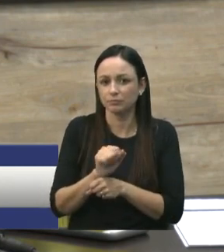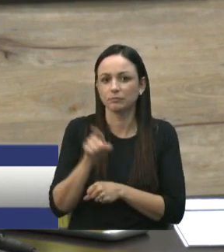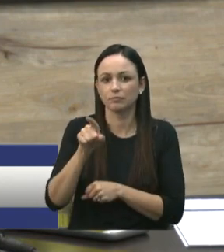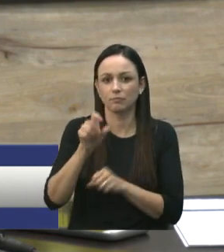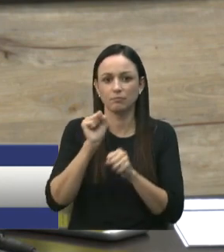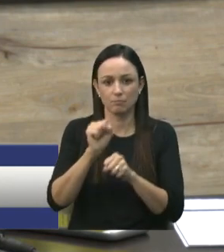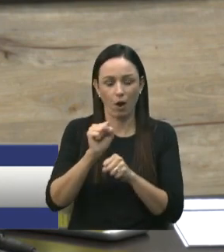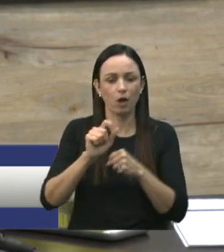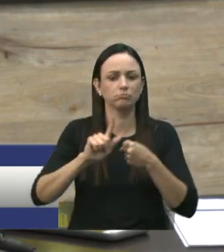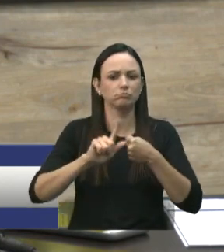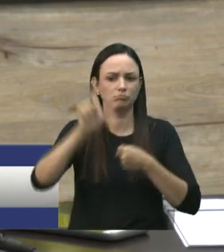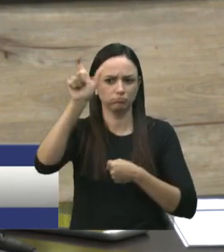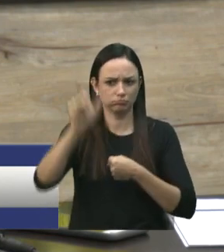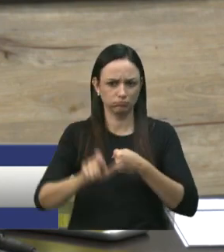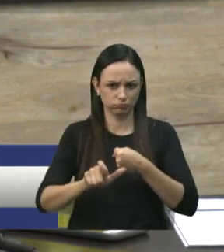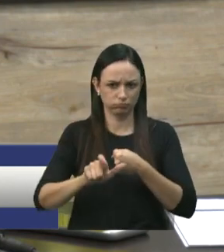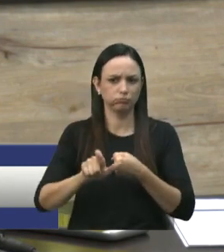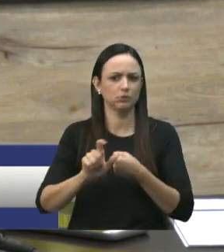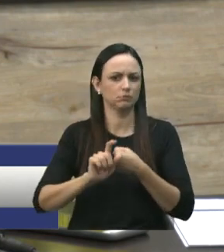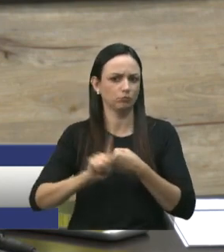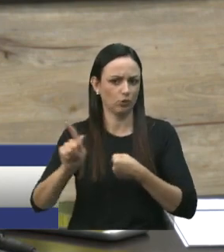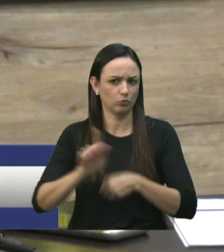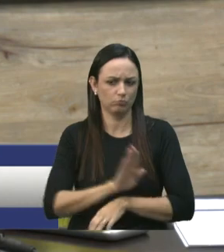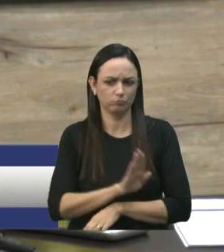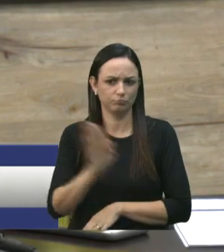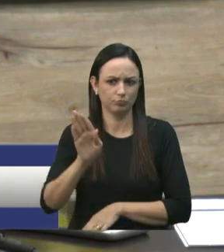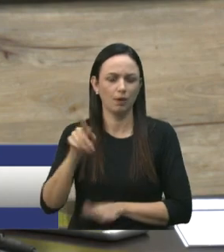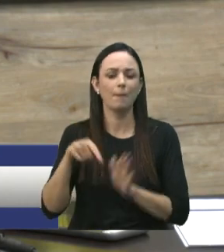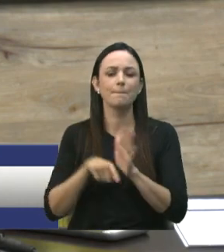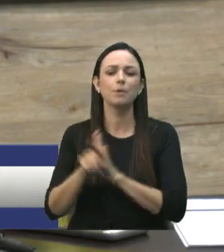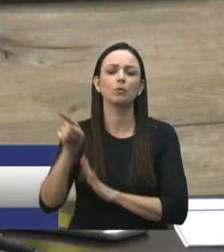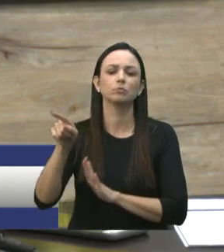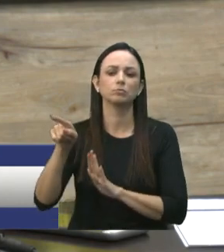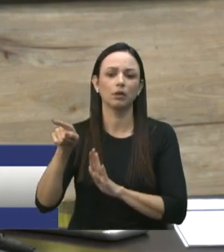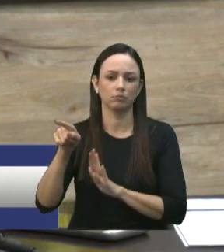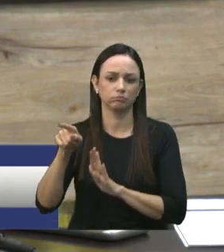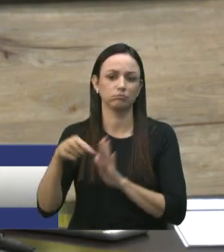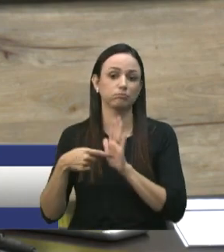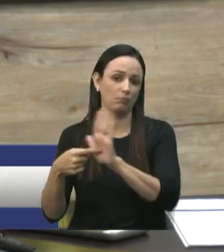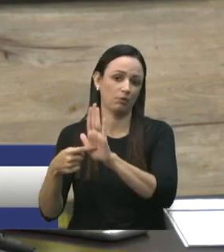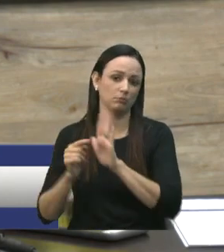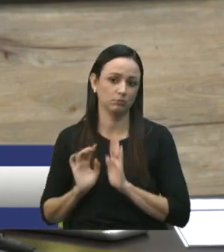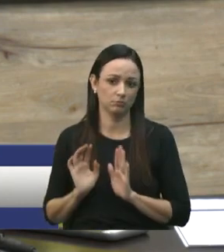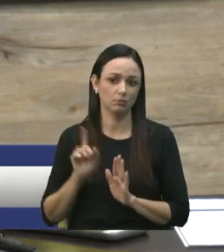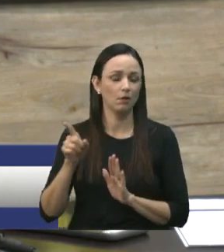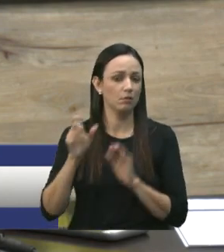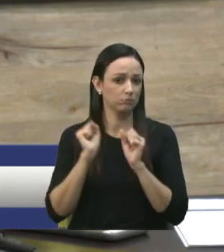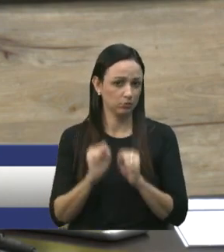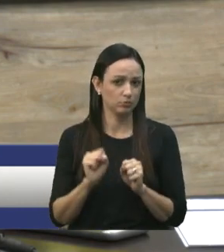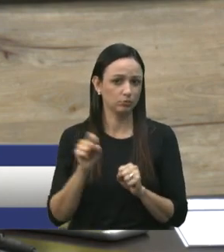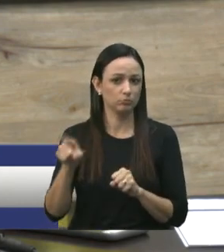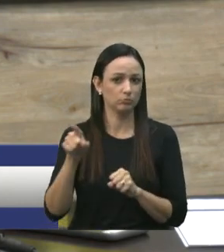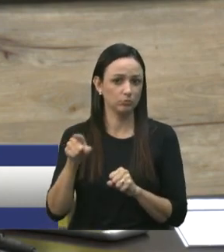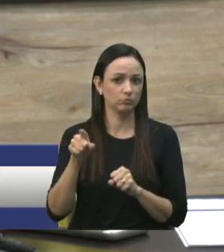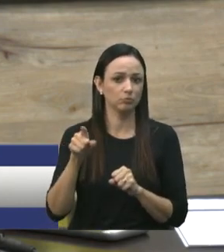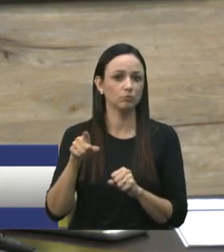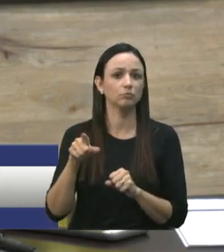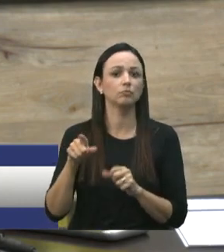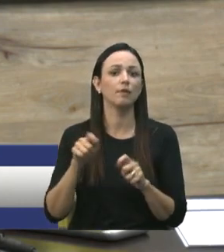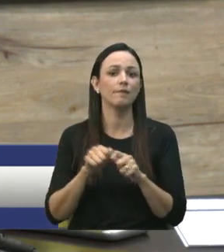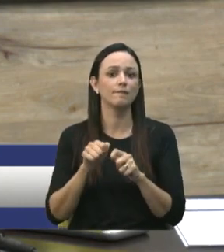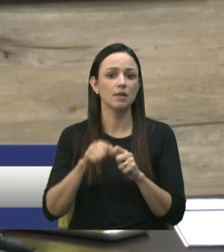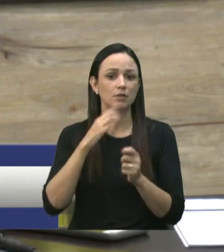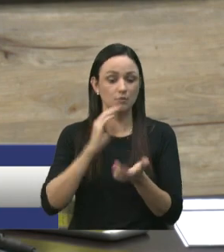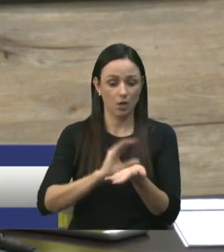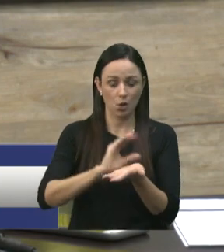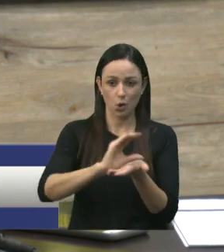gestores e eles indicarem, porque ainda que seja algo que esteja previsto, ele pode, aí no recurso dele, fazer com que aquele